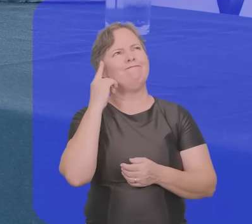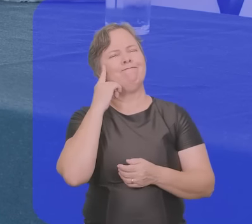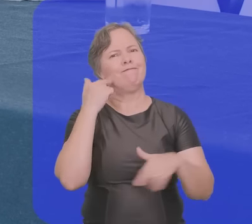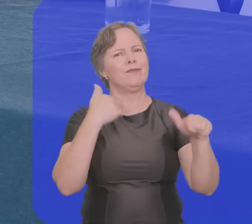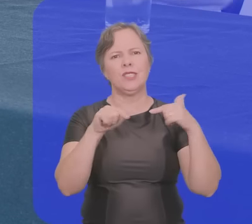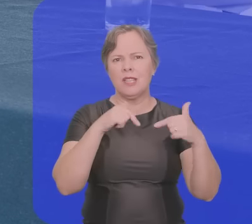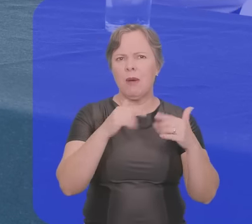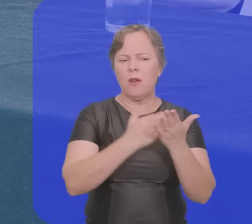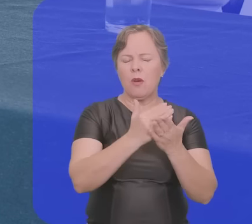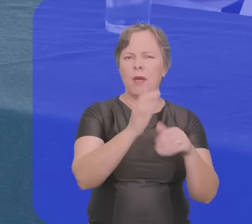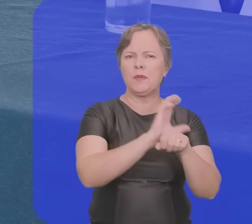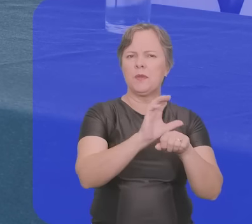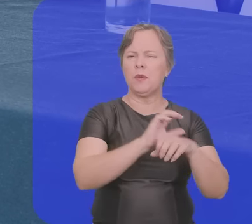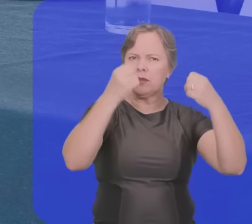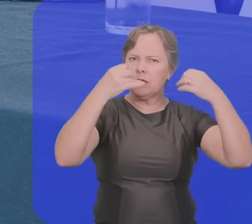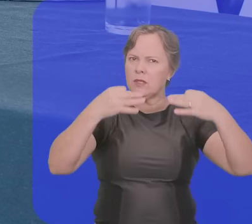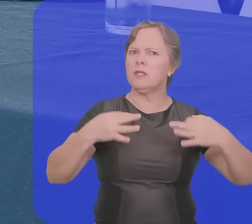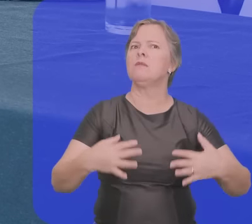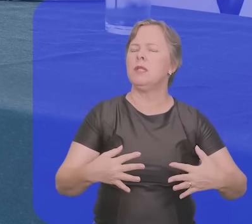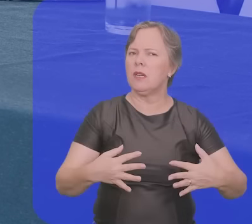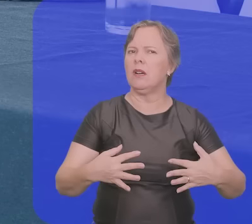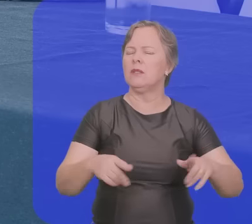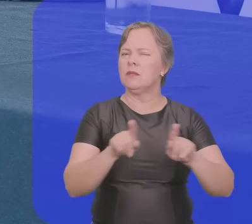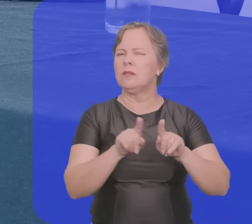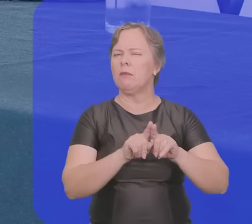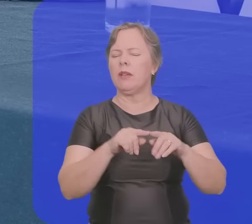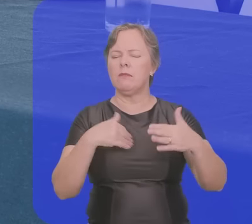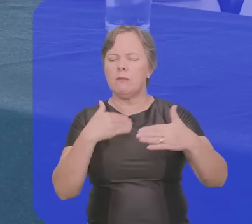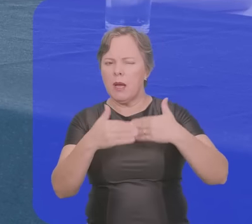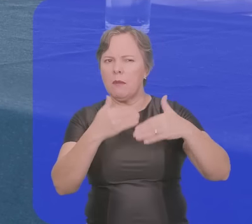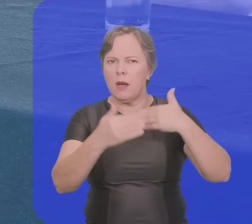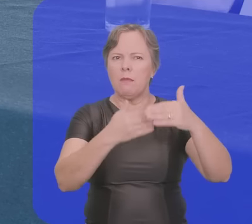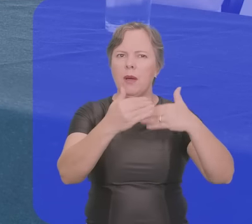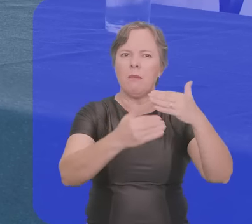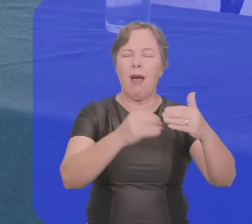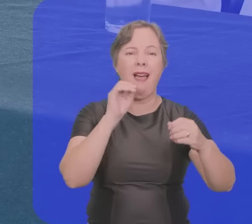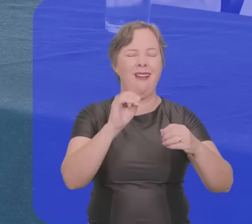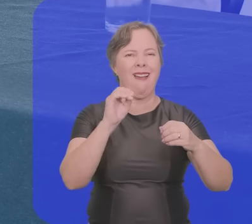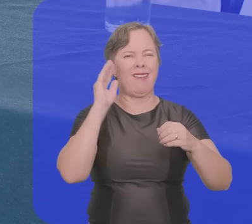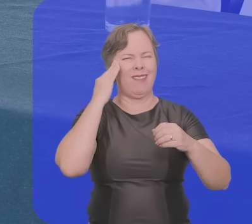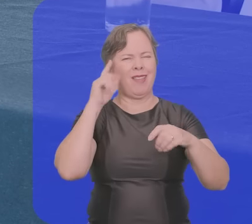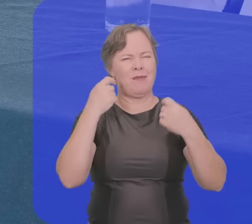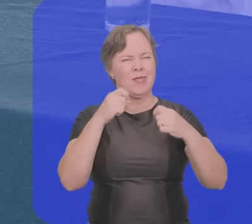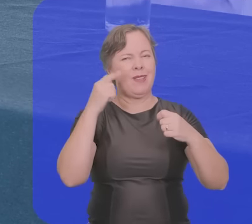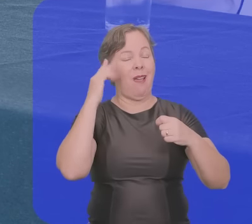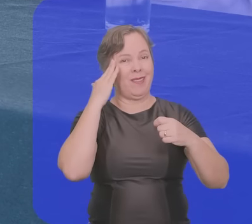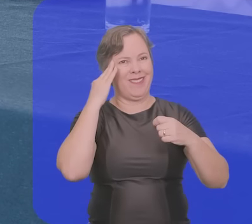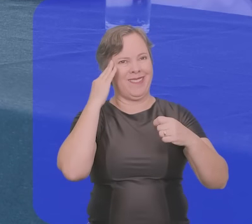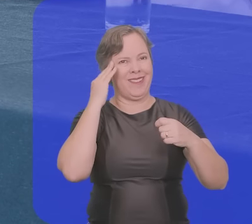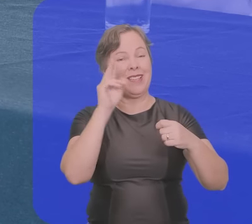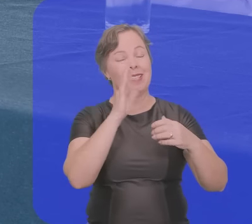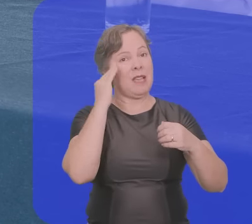do curso e vai também diluindo isso ao longo do curso, que a gente precisa ter o domínio da ferramenta, mas